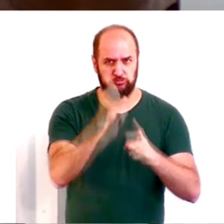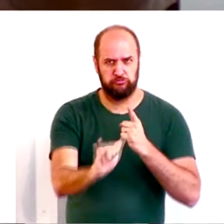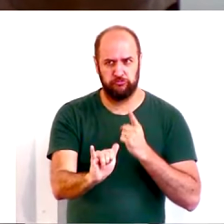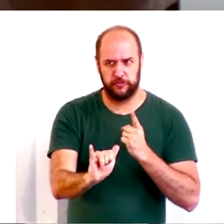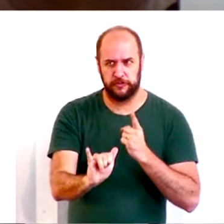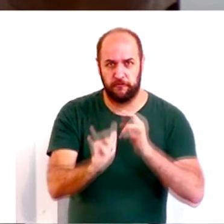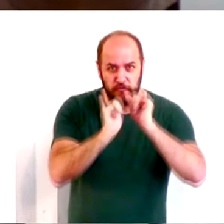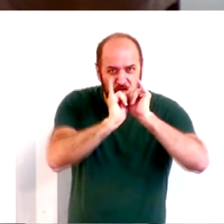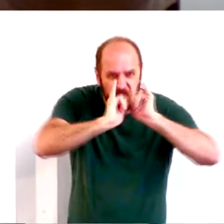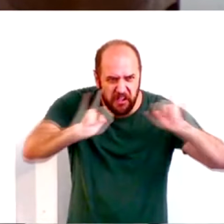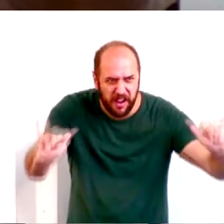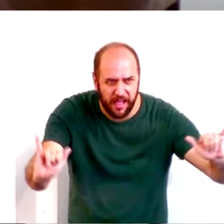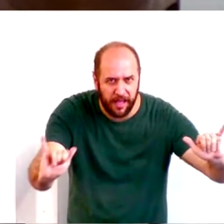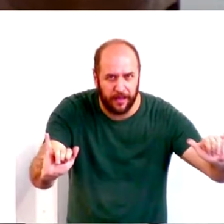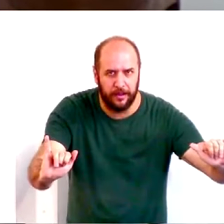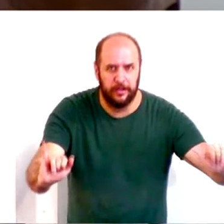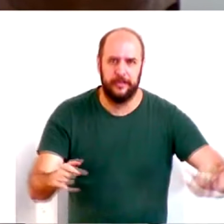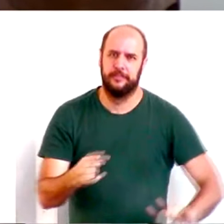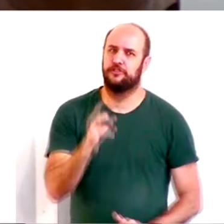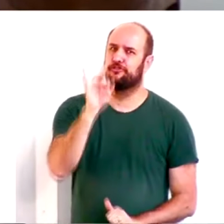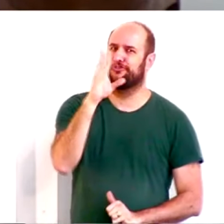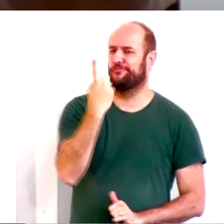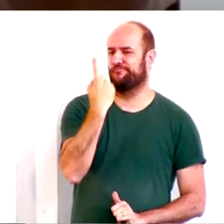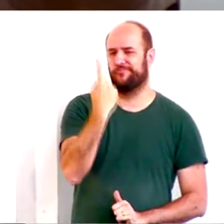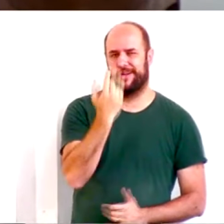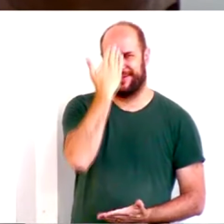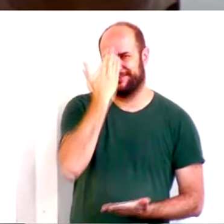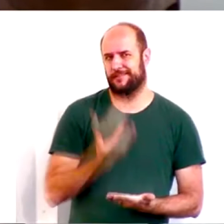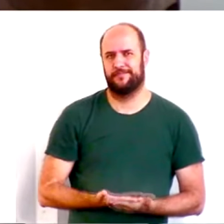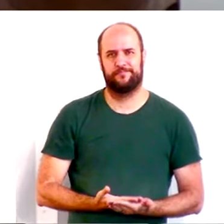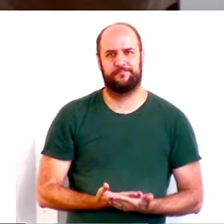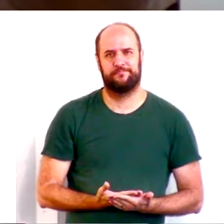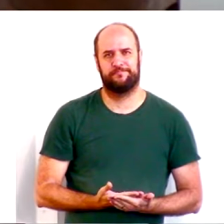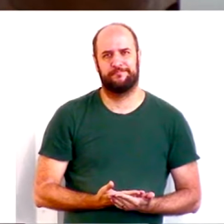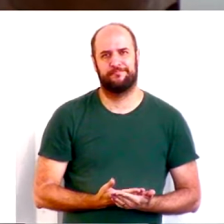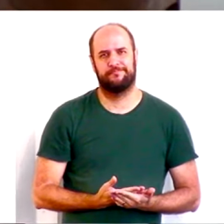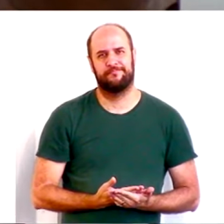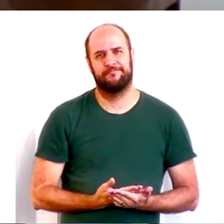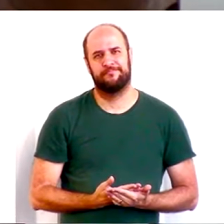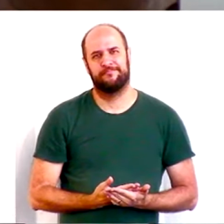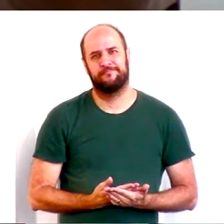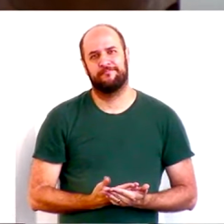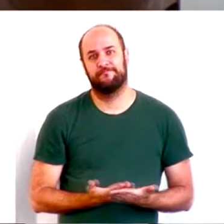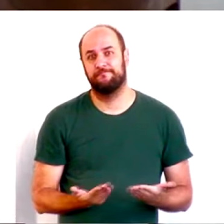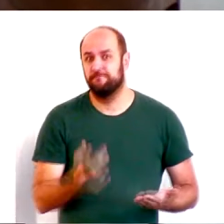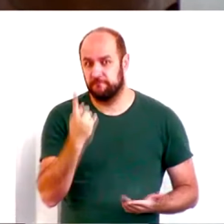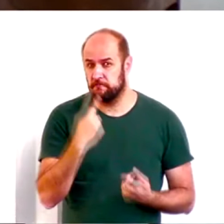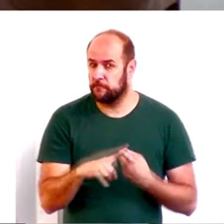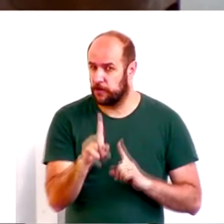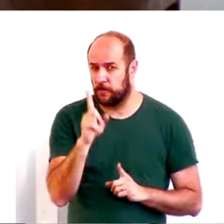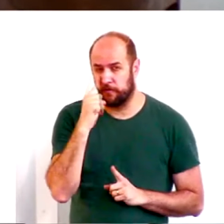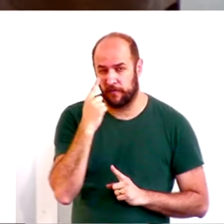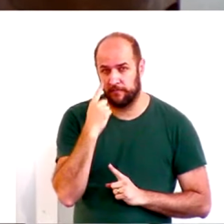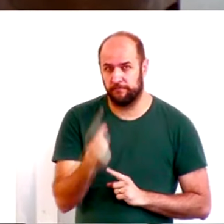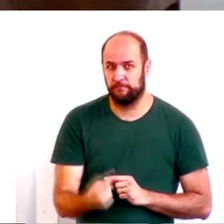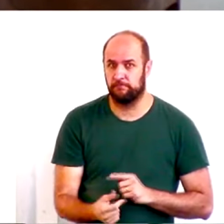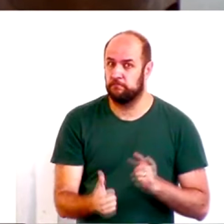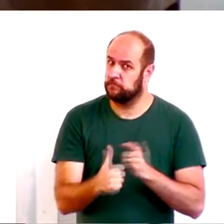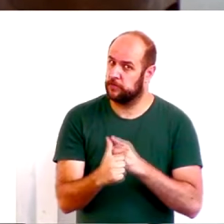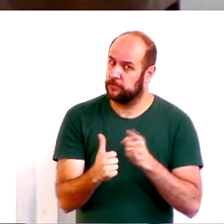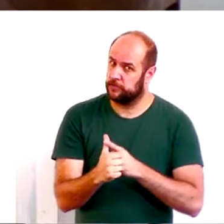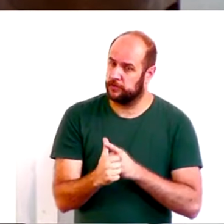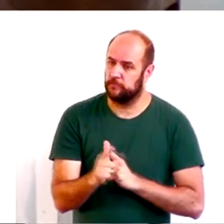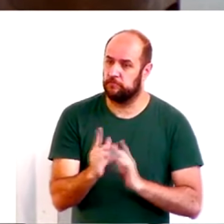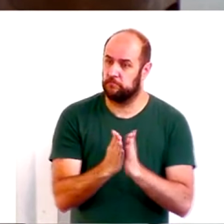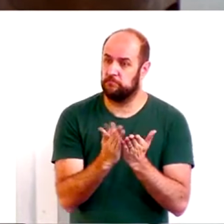eu acho que só ele acreditava no que ele falou mas você vai entender isso melhor primeiro de tudo se você estiver com